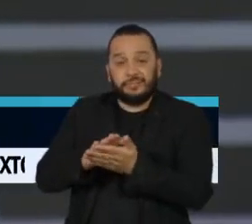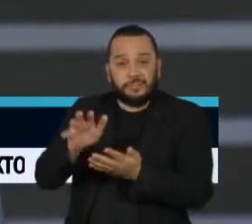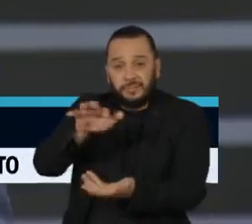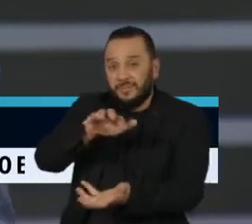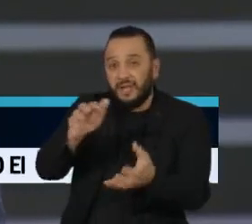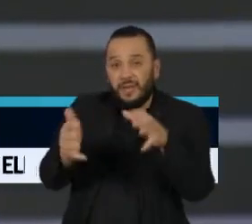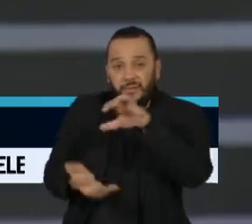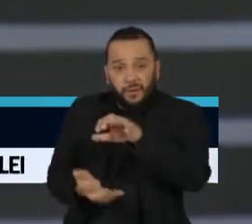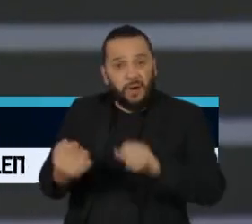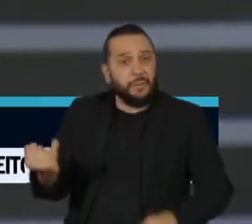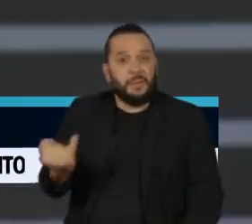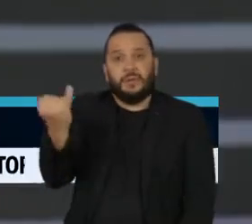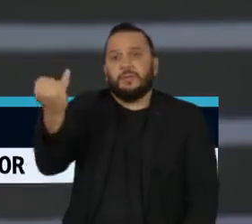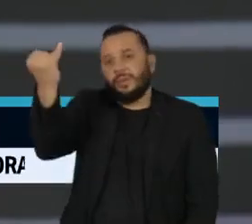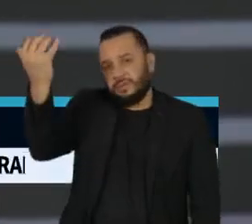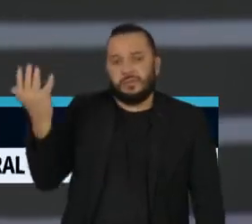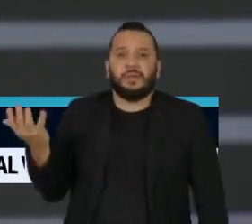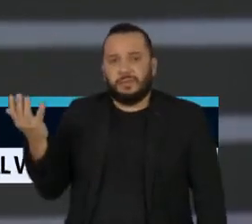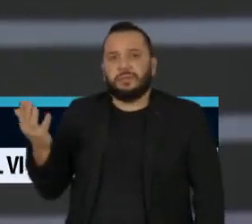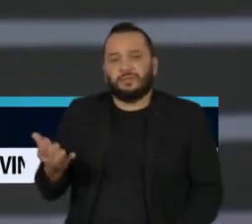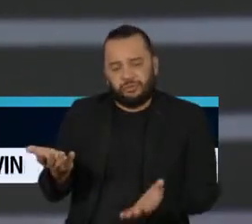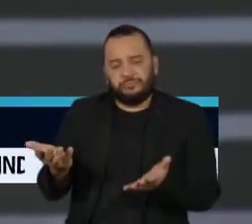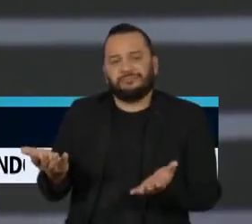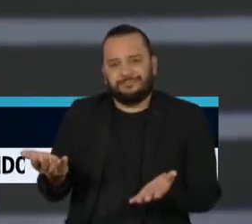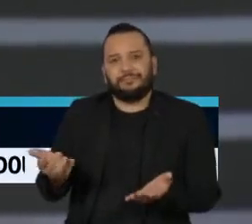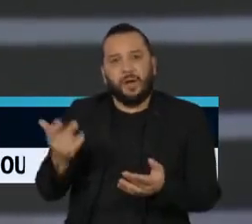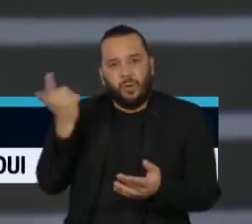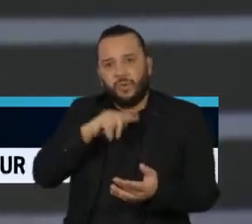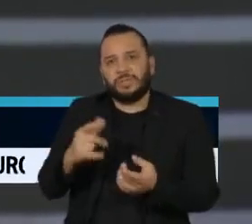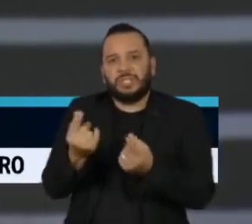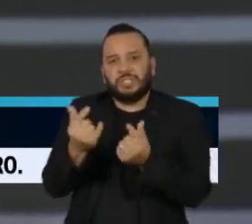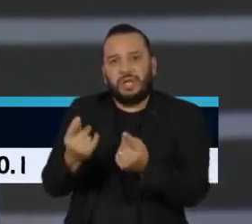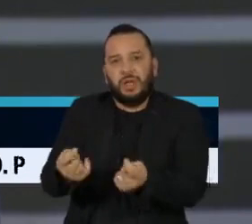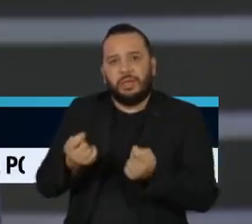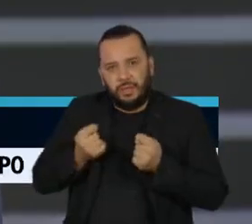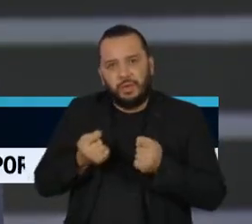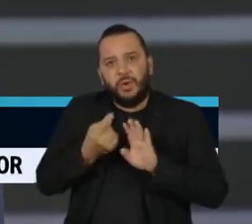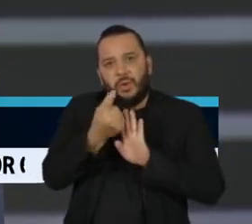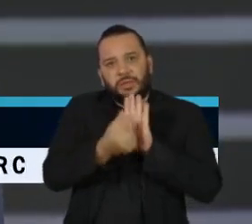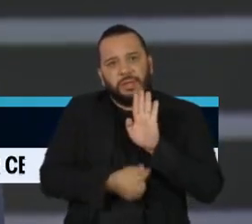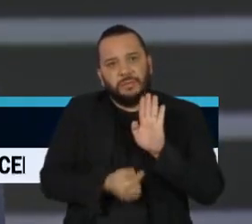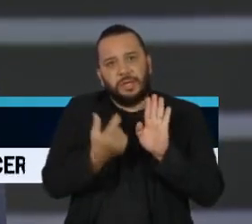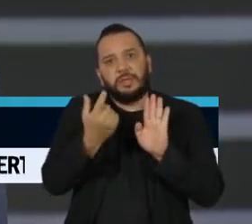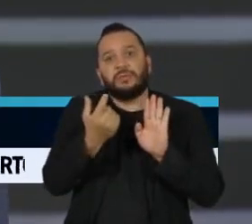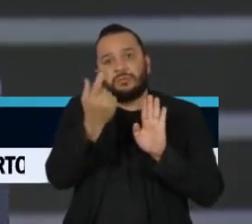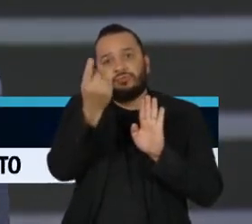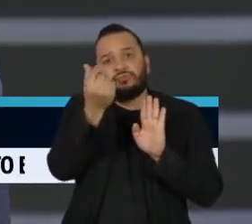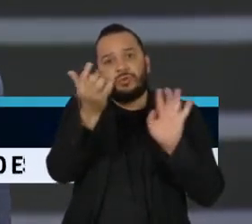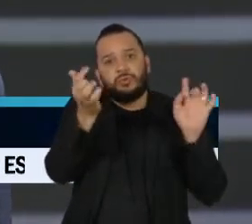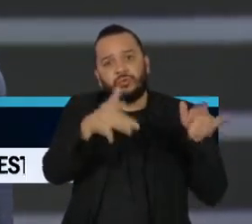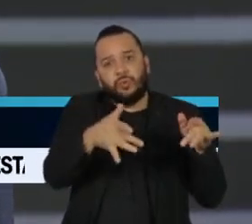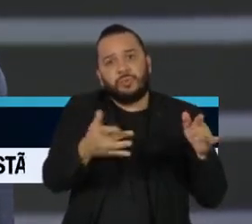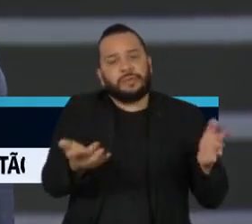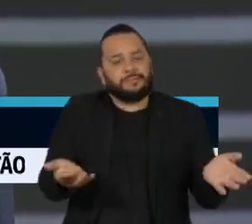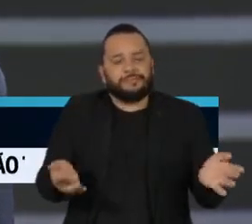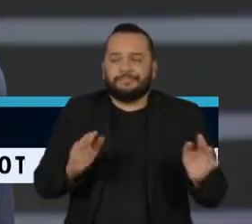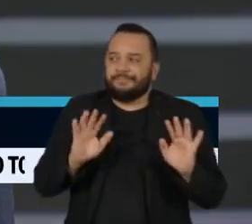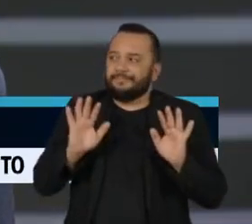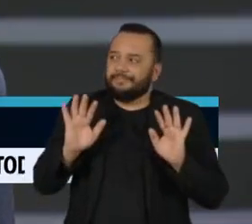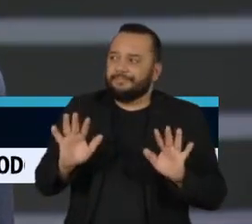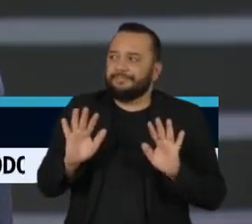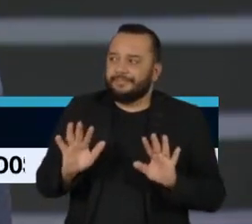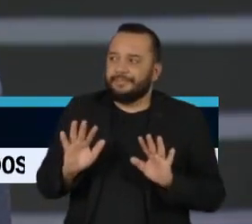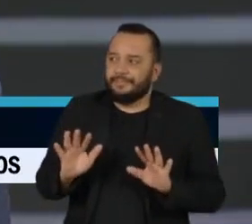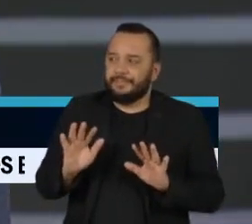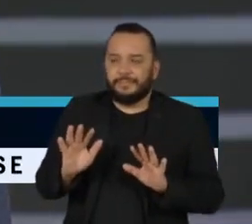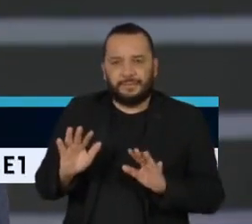ter mais espaço no orçamento. Em particular, a principal delas, uma das decepções, foi